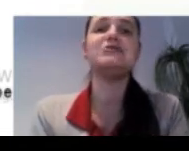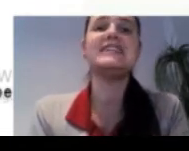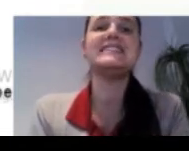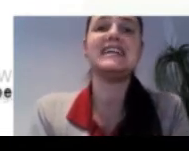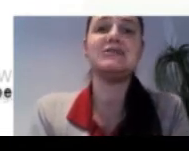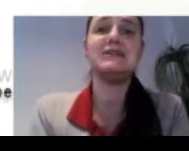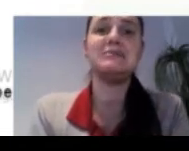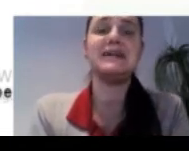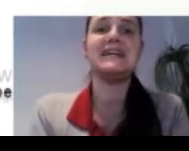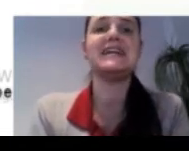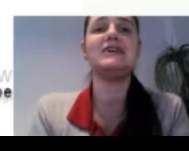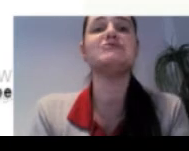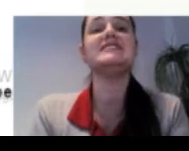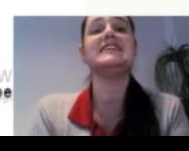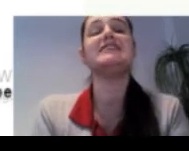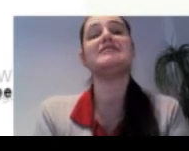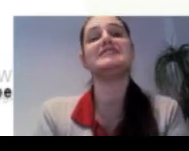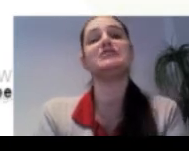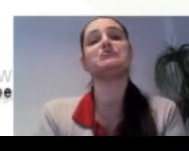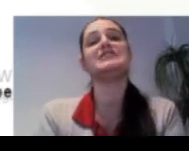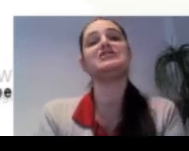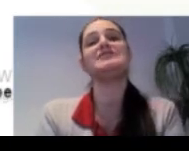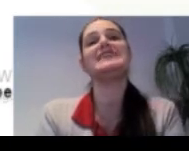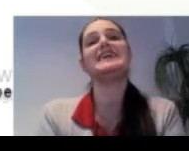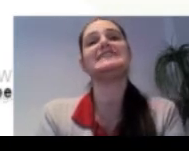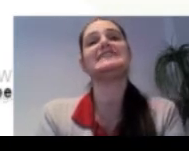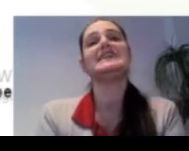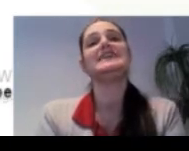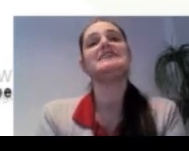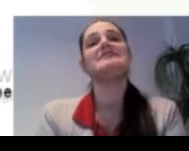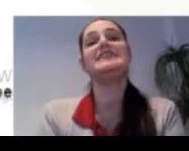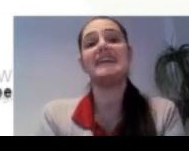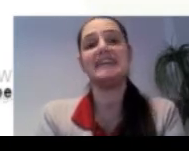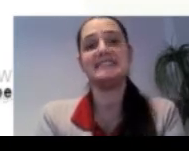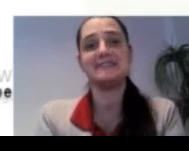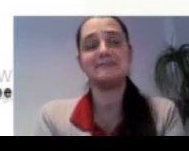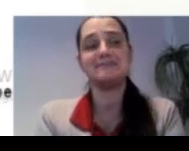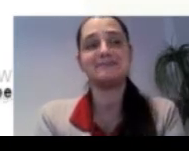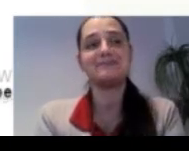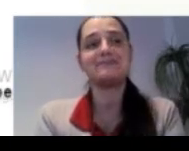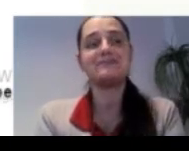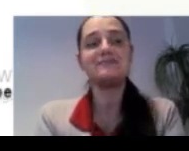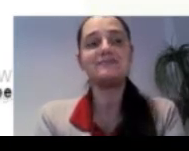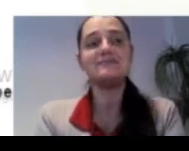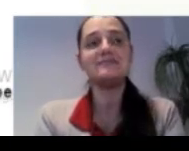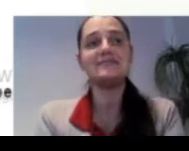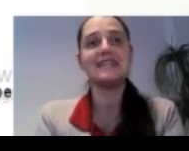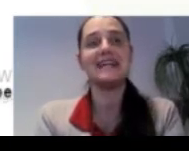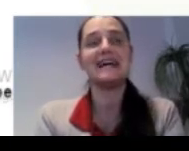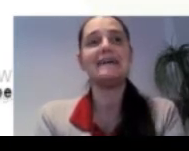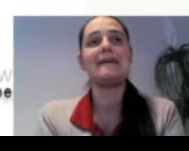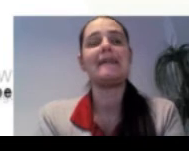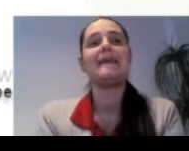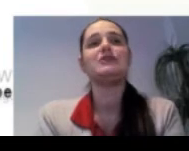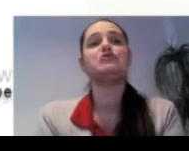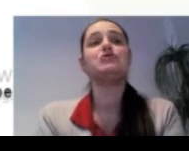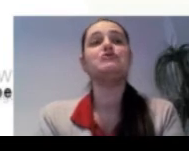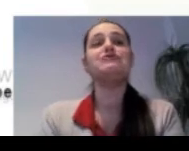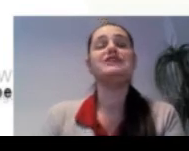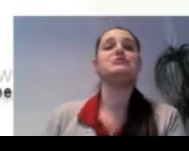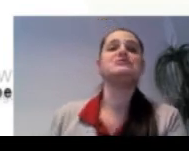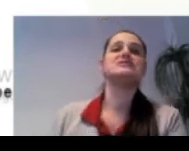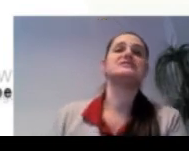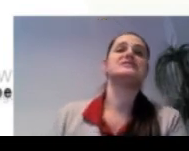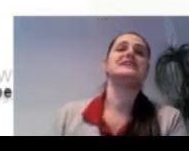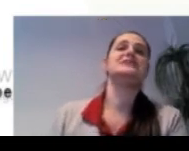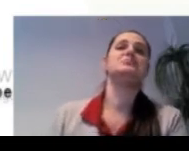estar dentro da célula para que ele consiga fazer as suas atividades vitais, tá?